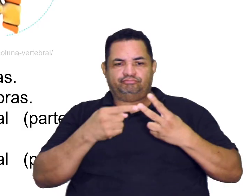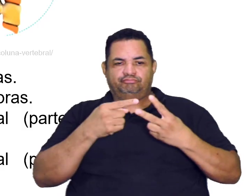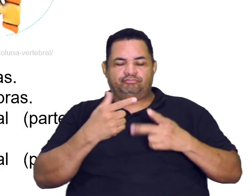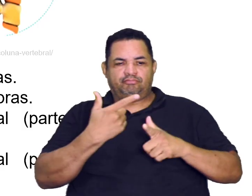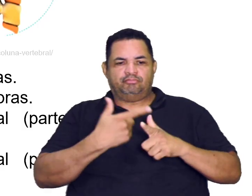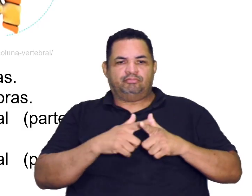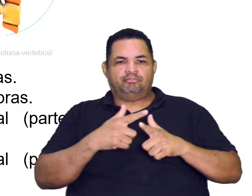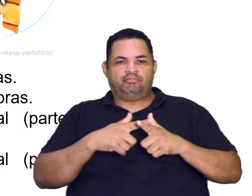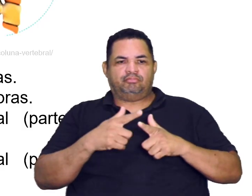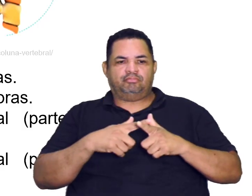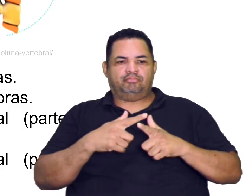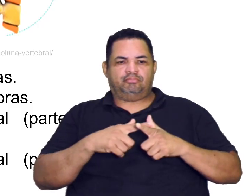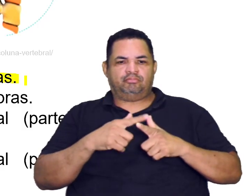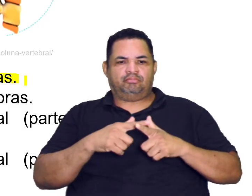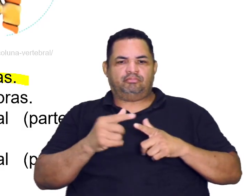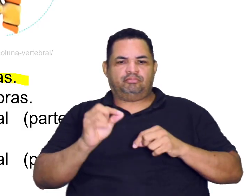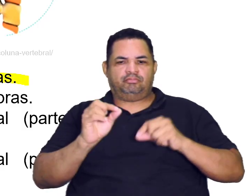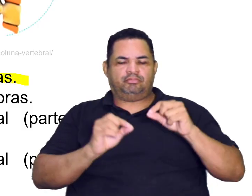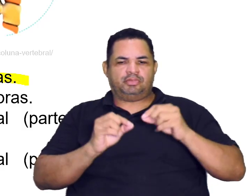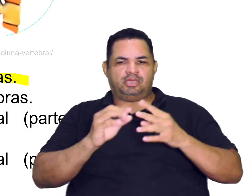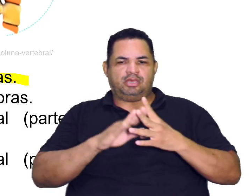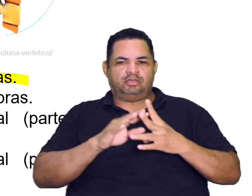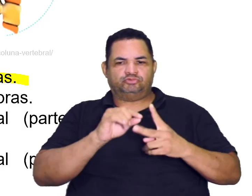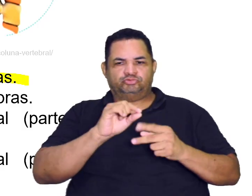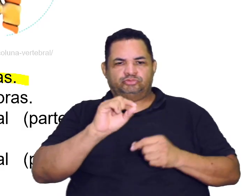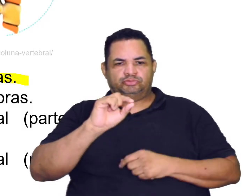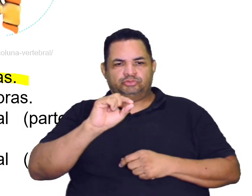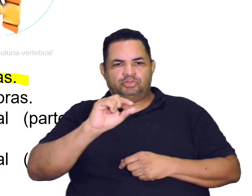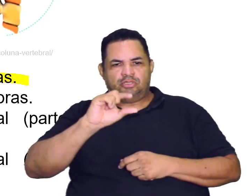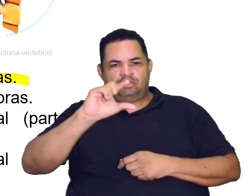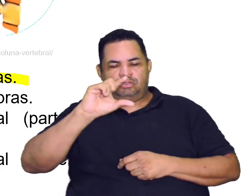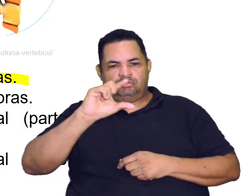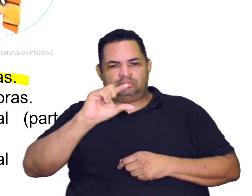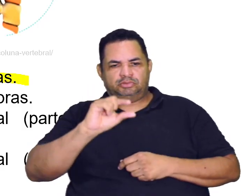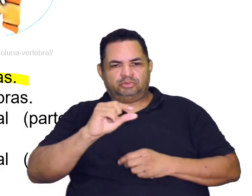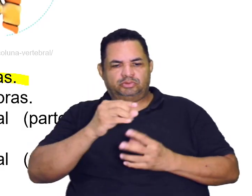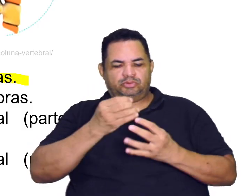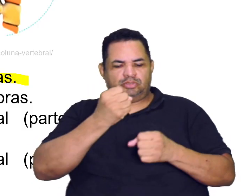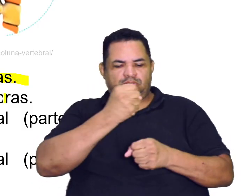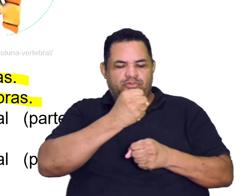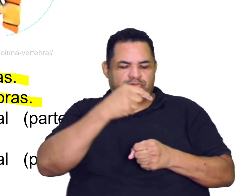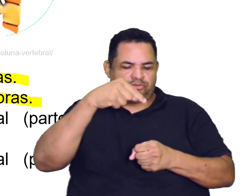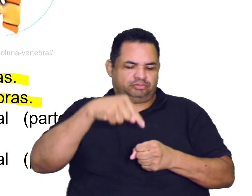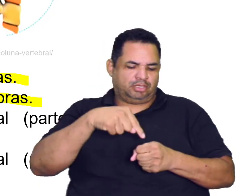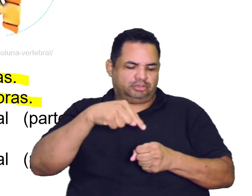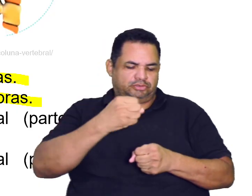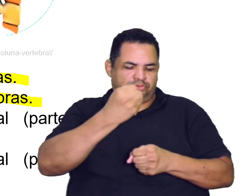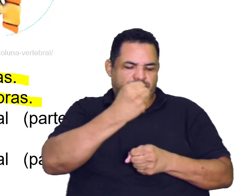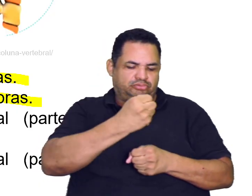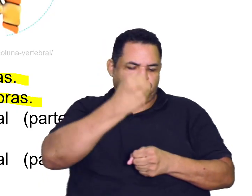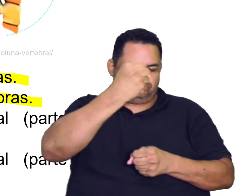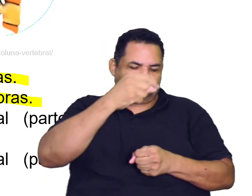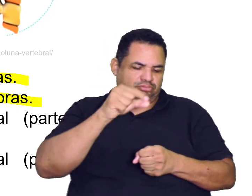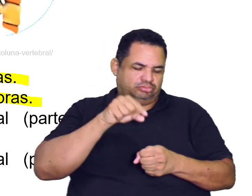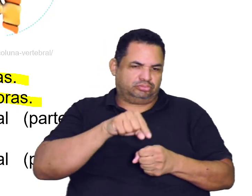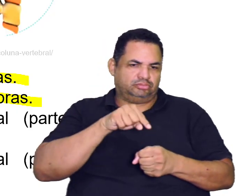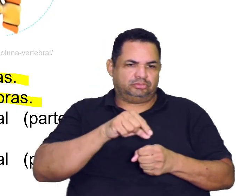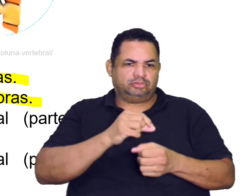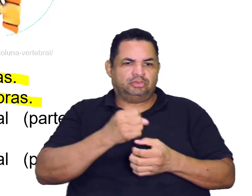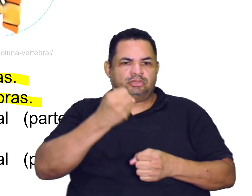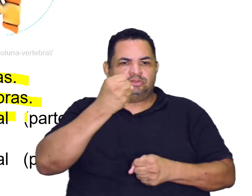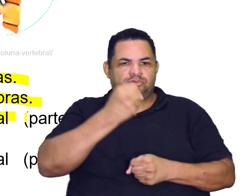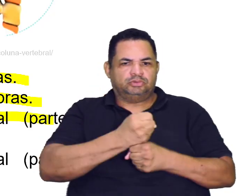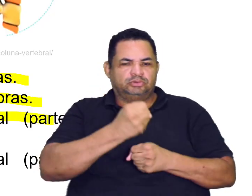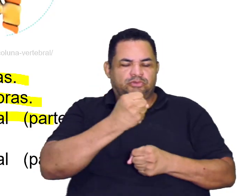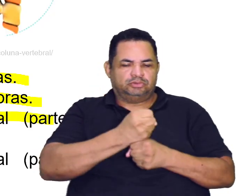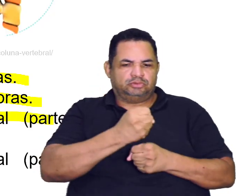ocasiões. O aumento dos orifícios entre as vértebras diminui, né, os espaços aí entre elas e há um